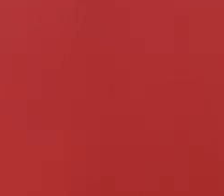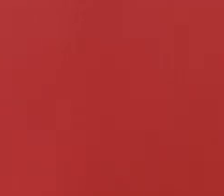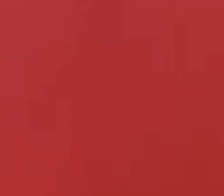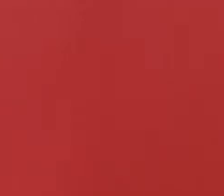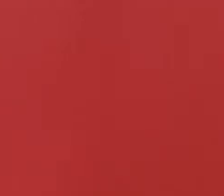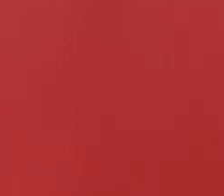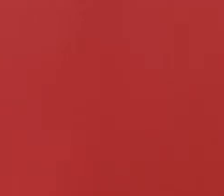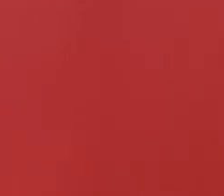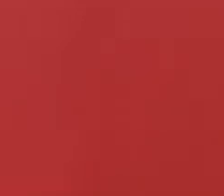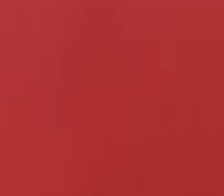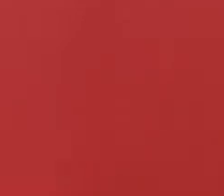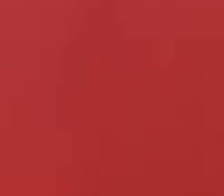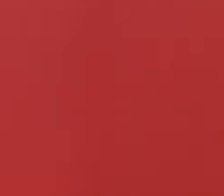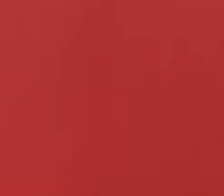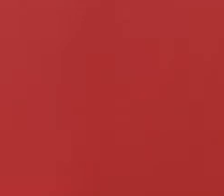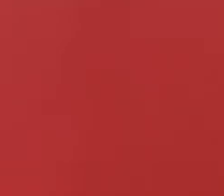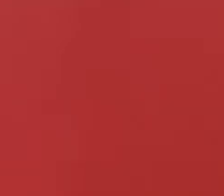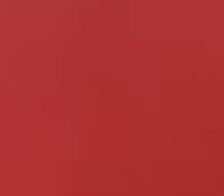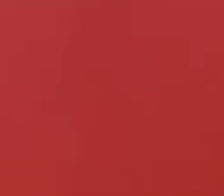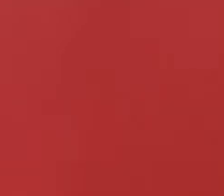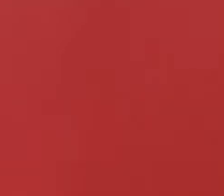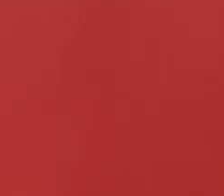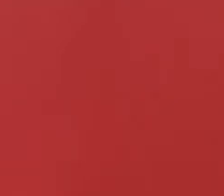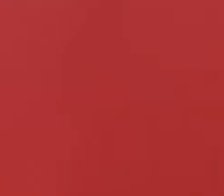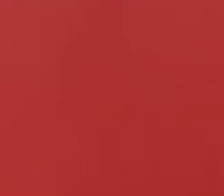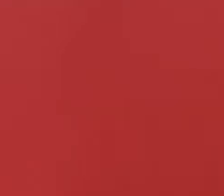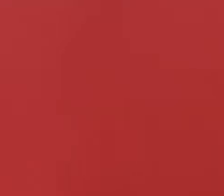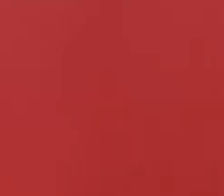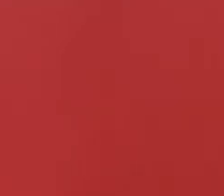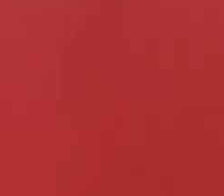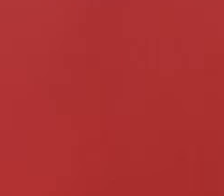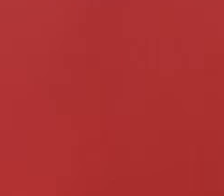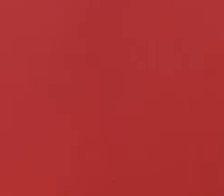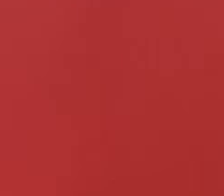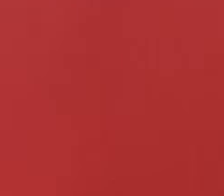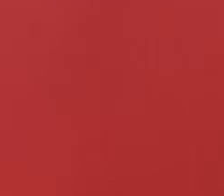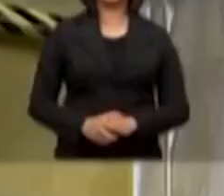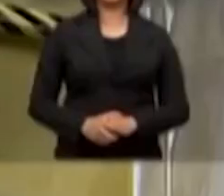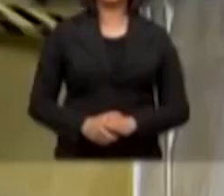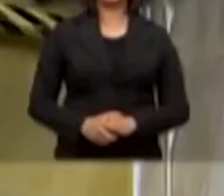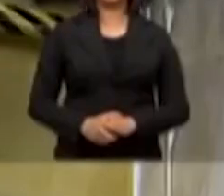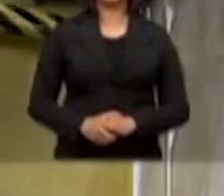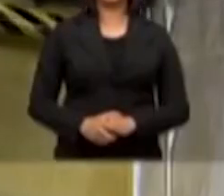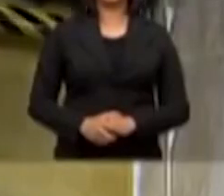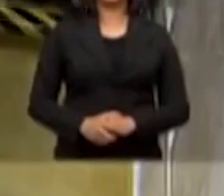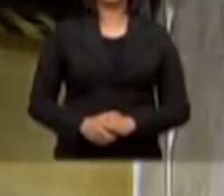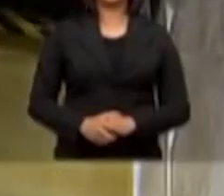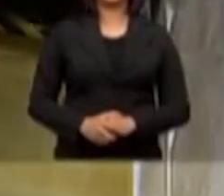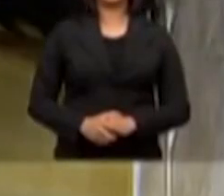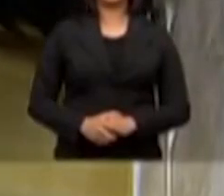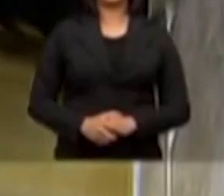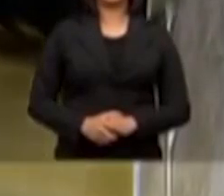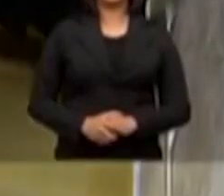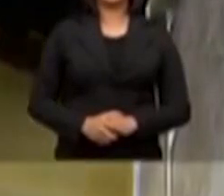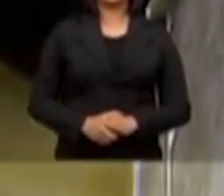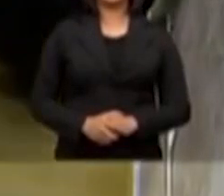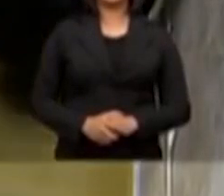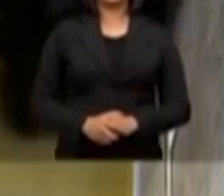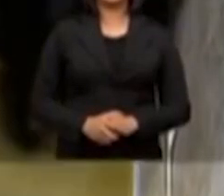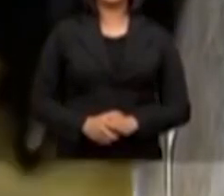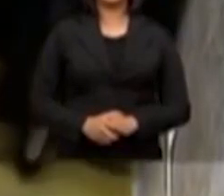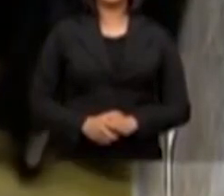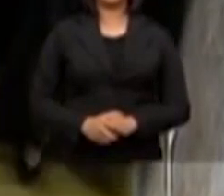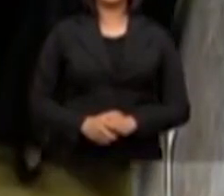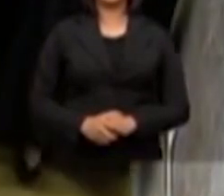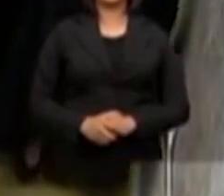a suspensão foi causada por um pedido de destaque do Ministro Dias toffoli o tema era julgado em um recurso com